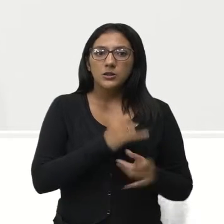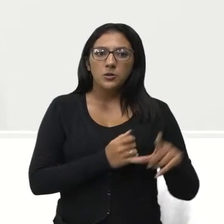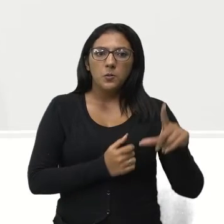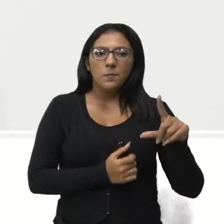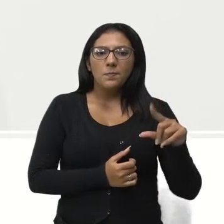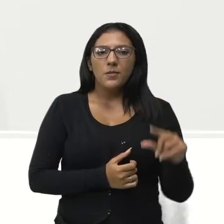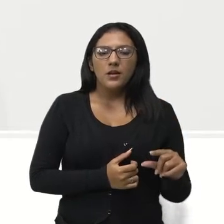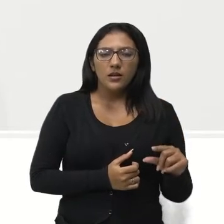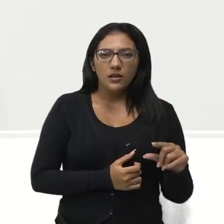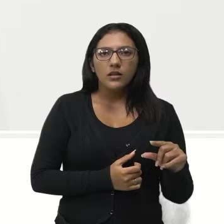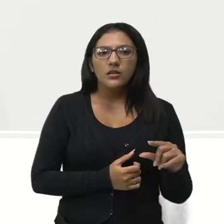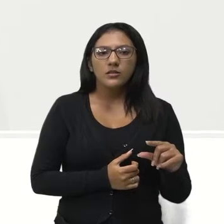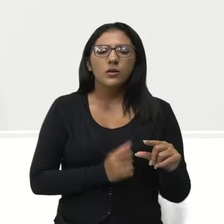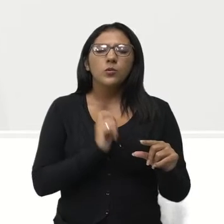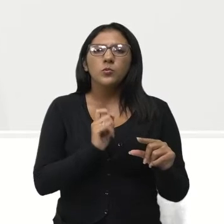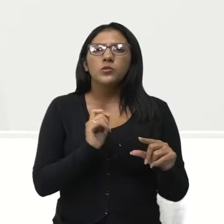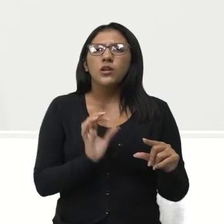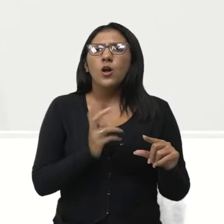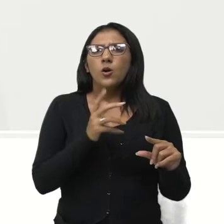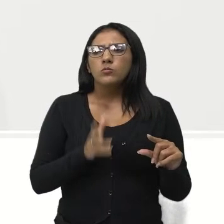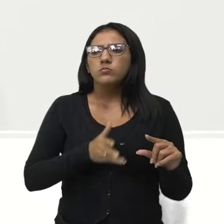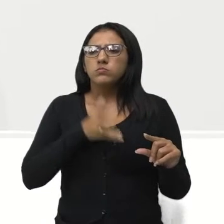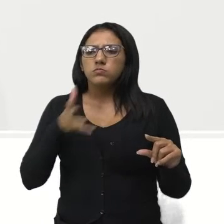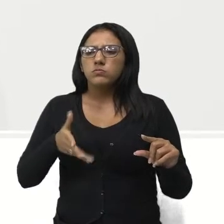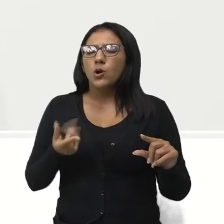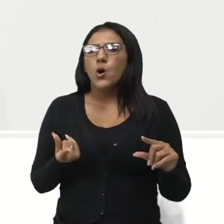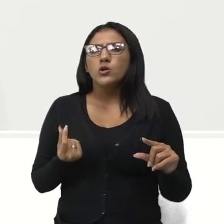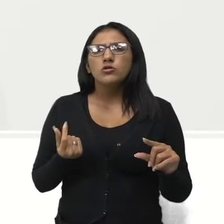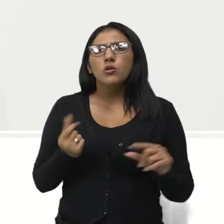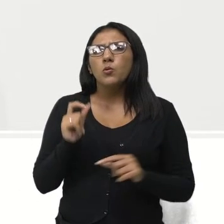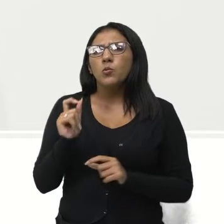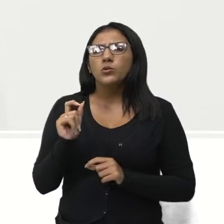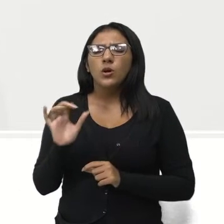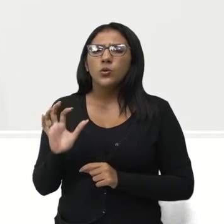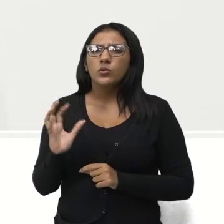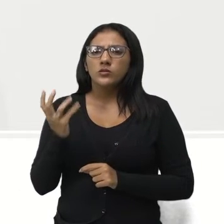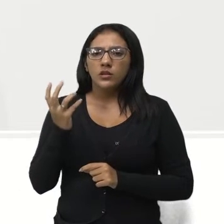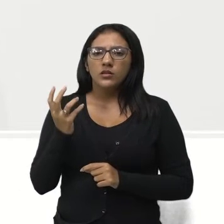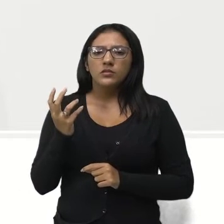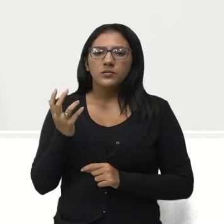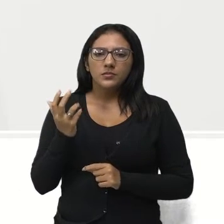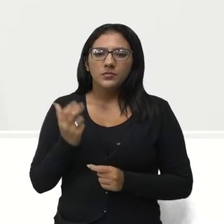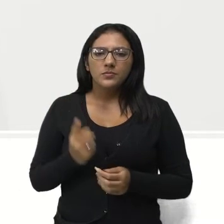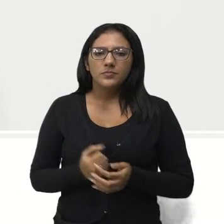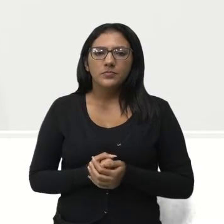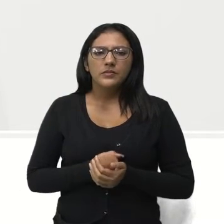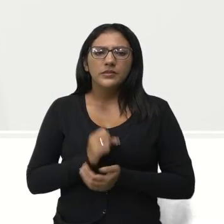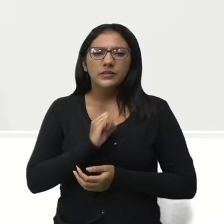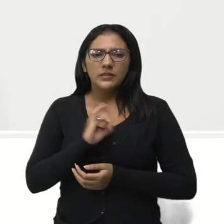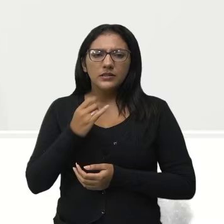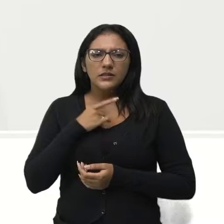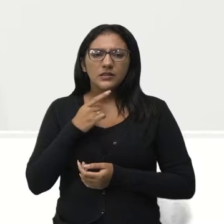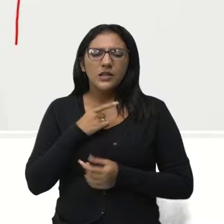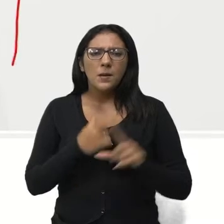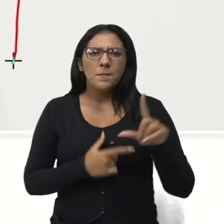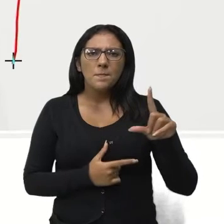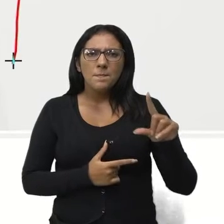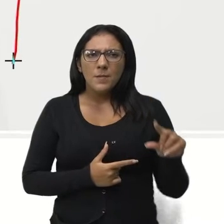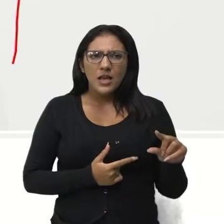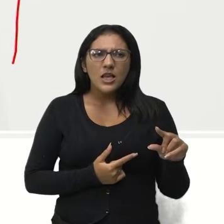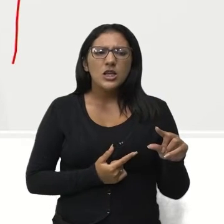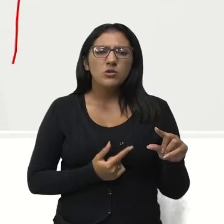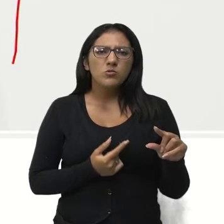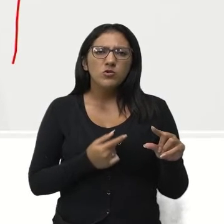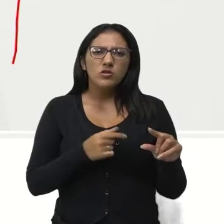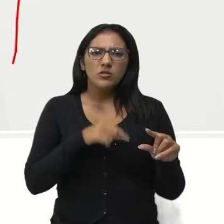carne, o que acontece com o preço? Se eu levar menos carne, eu vou pagar mais